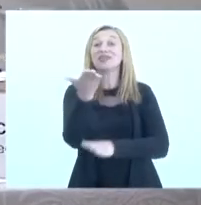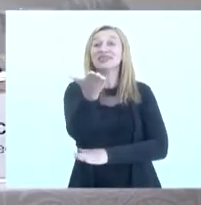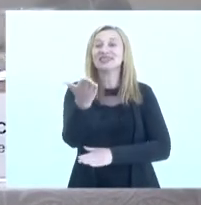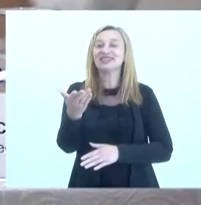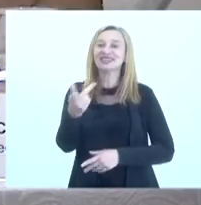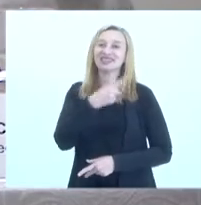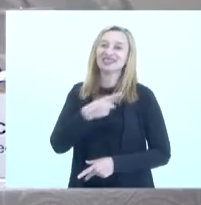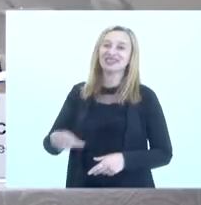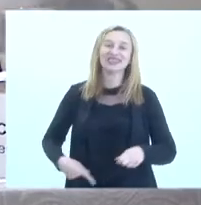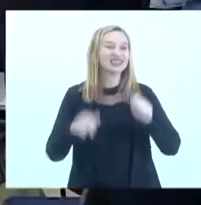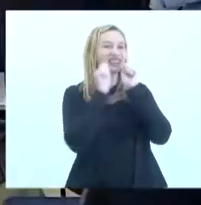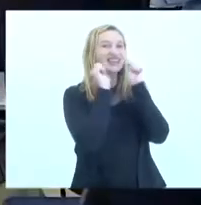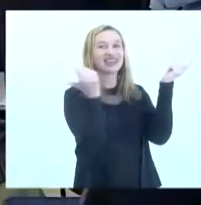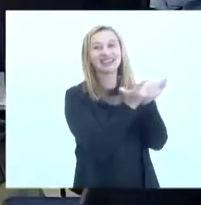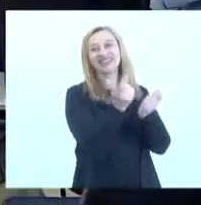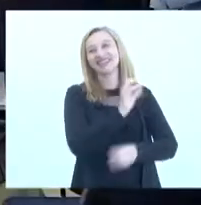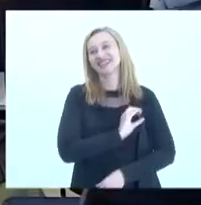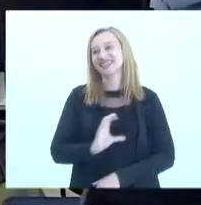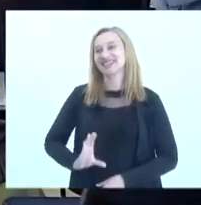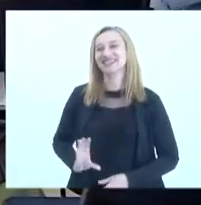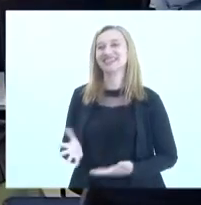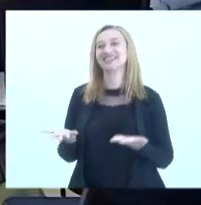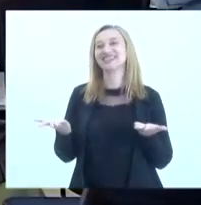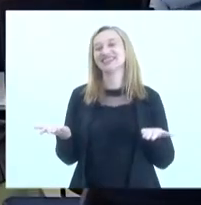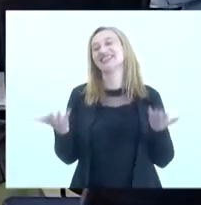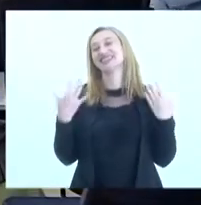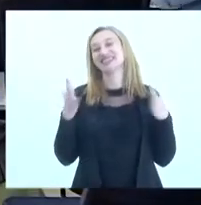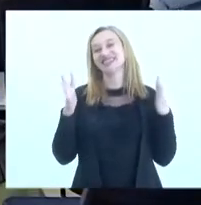para a Assembleia Legislativa e Poder.